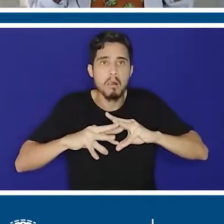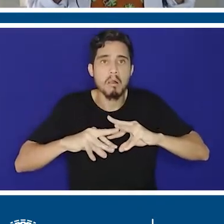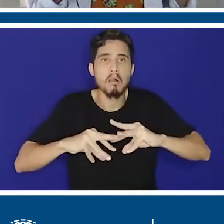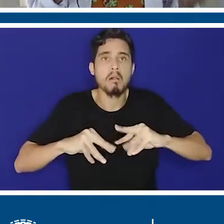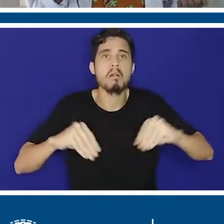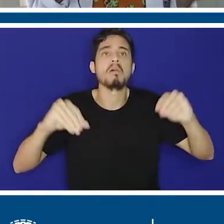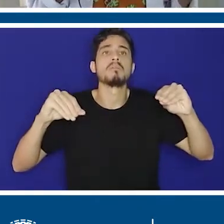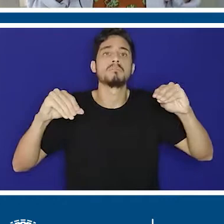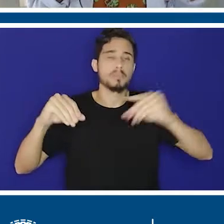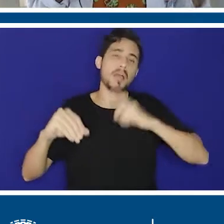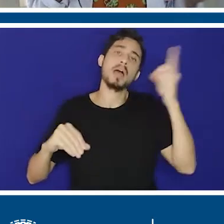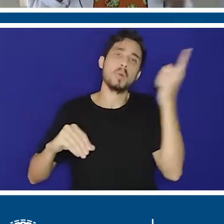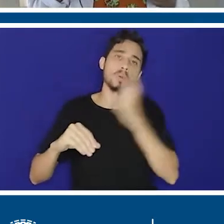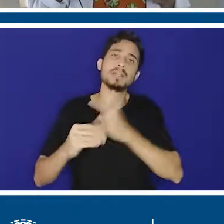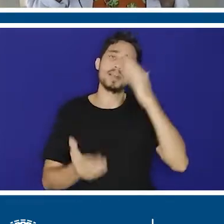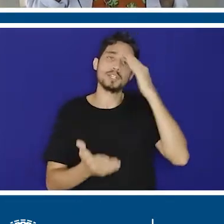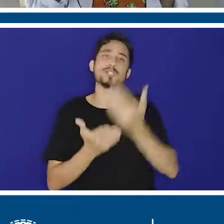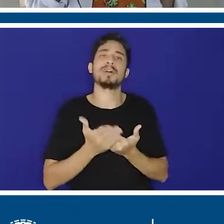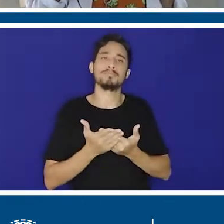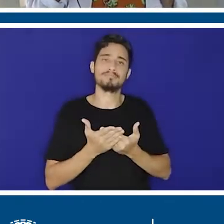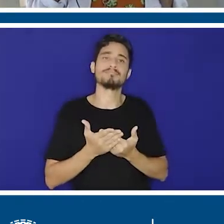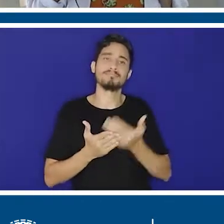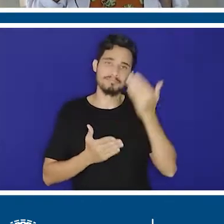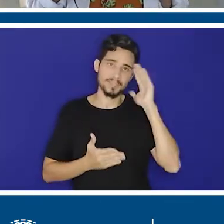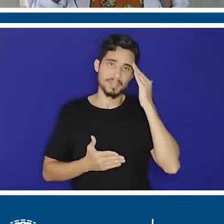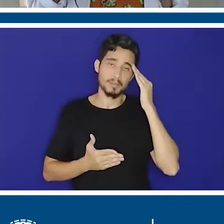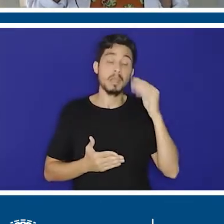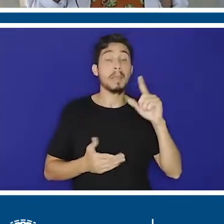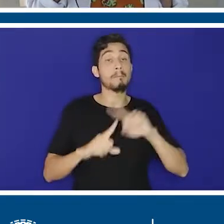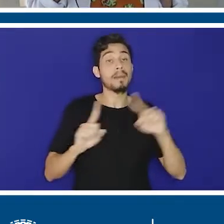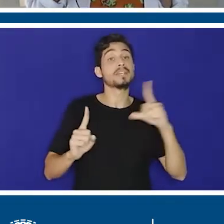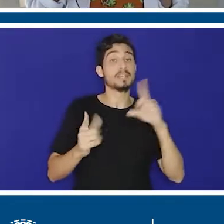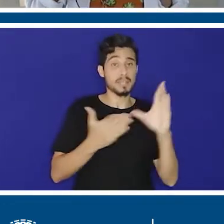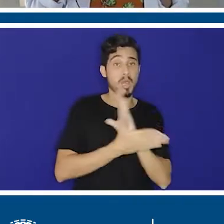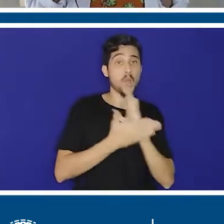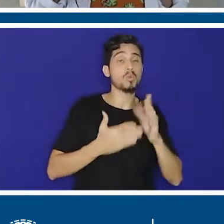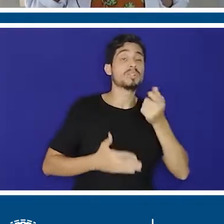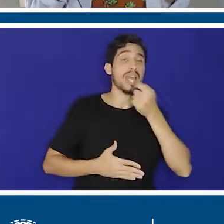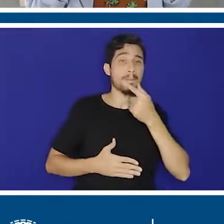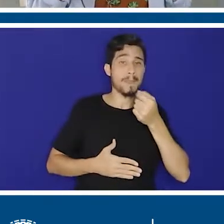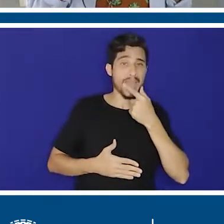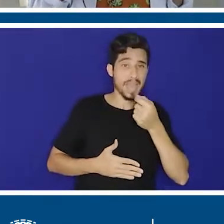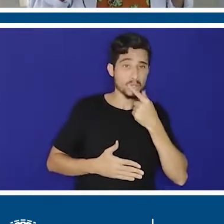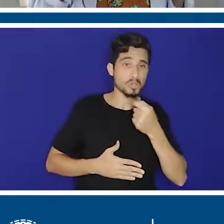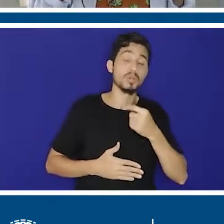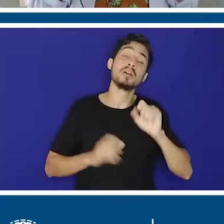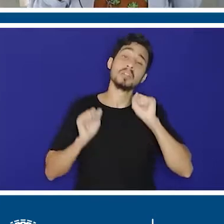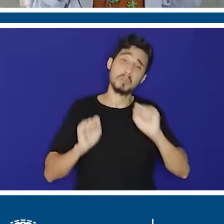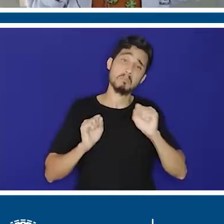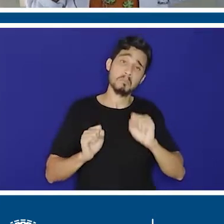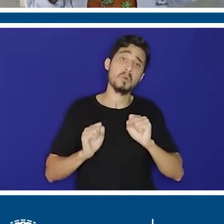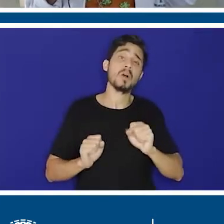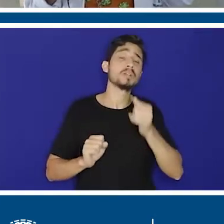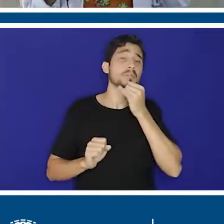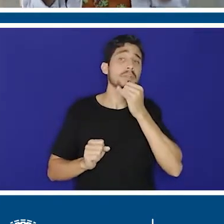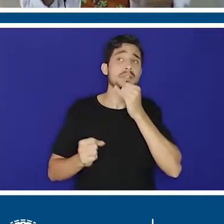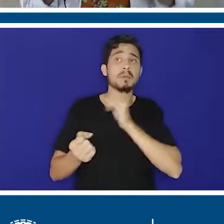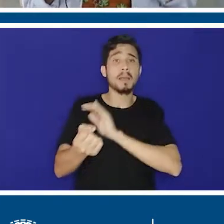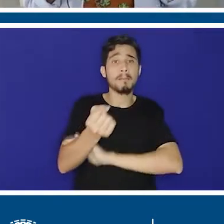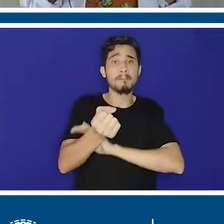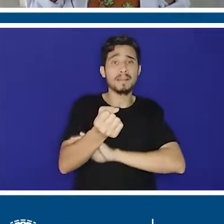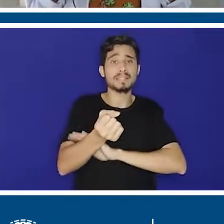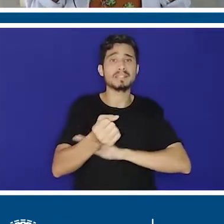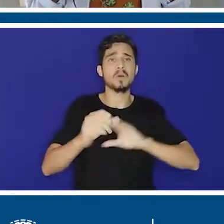fazer a dosagem hepática. Tem algumas drogas que são hepatotóxicas, né? Tem outras que podem baixar, por